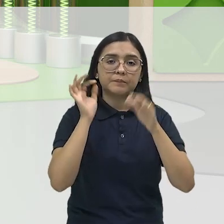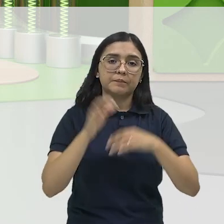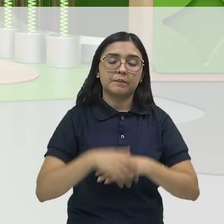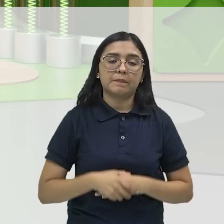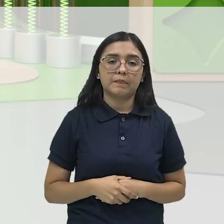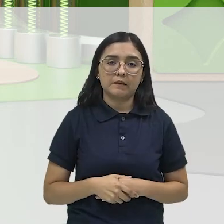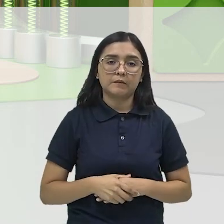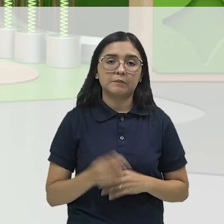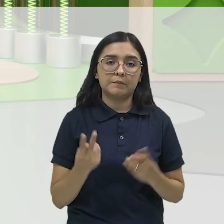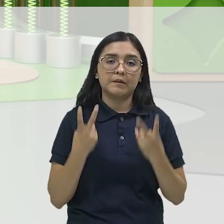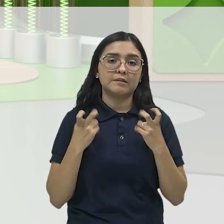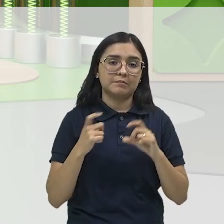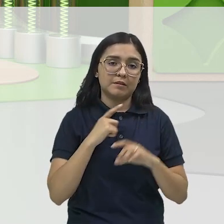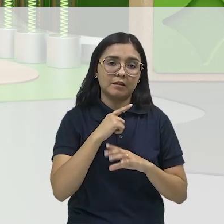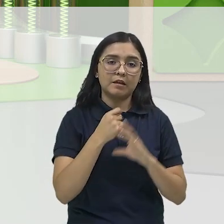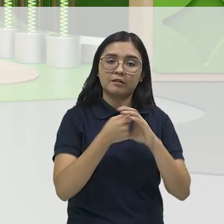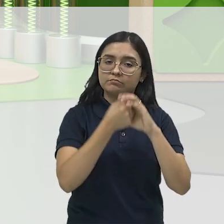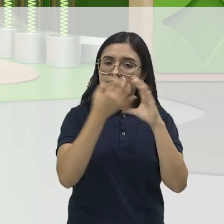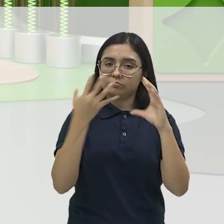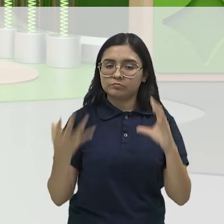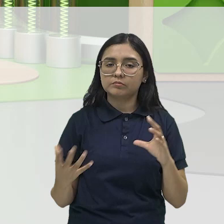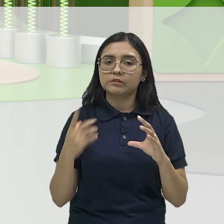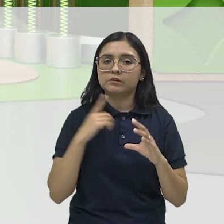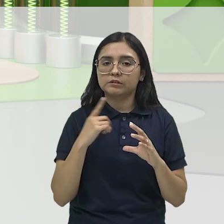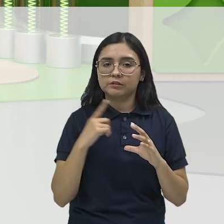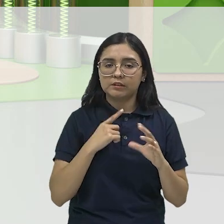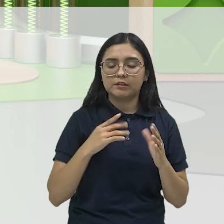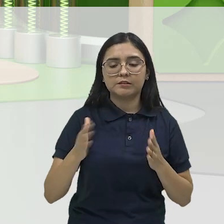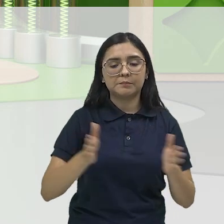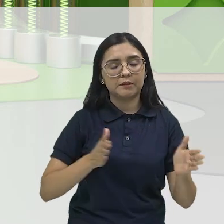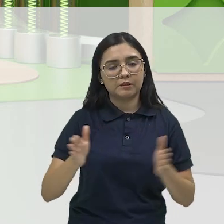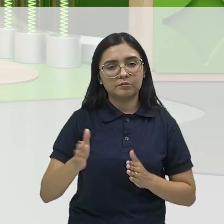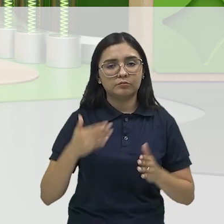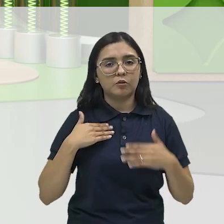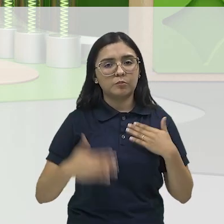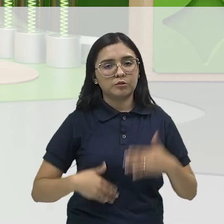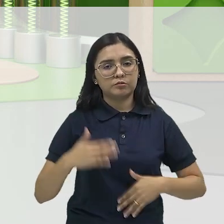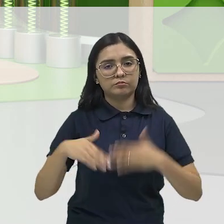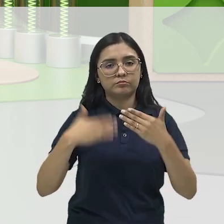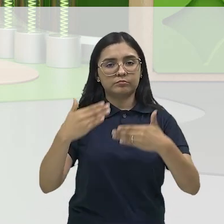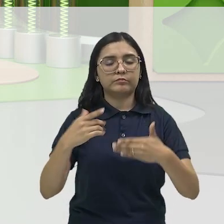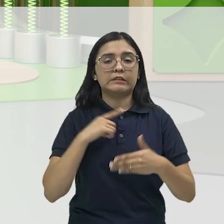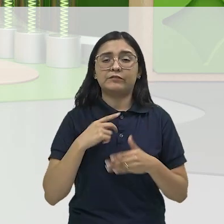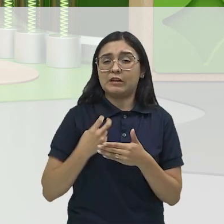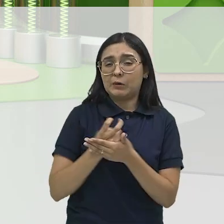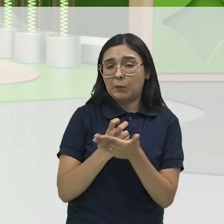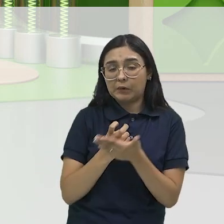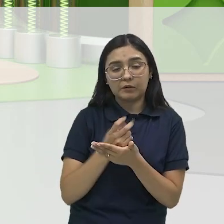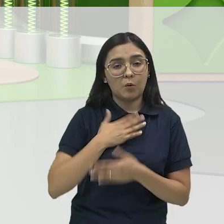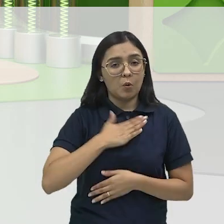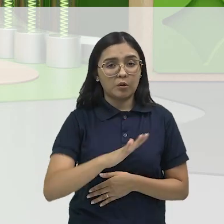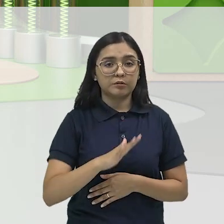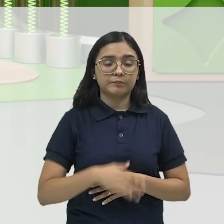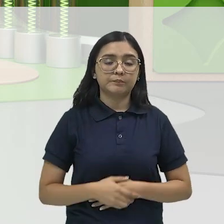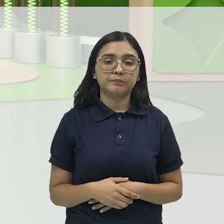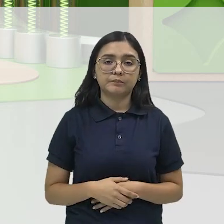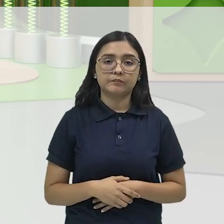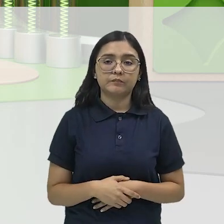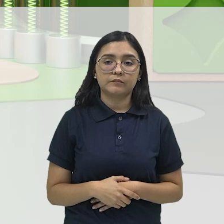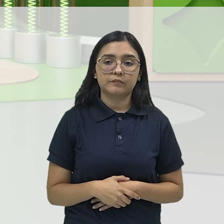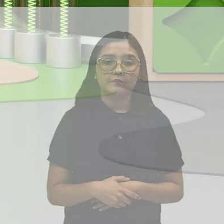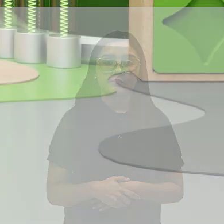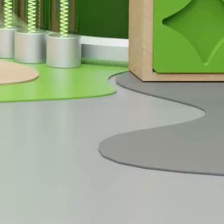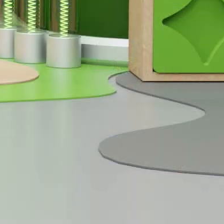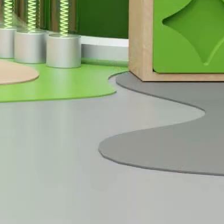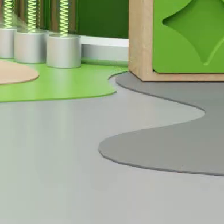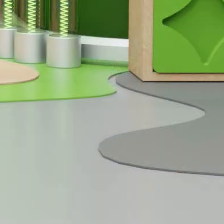gente percebe que tem características que surgem nessa fase que trazem um certo incômodo, né? E é importante a gente